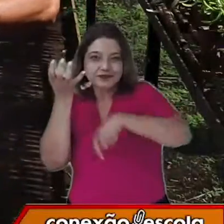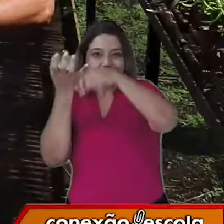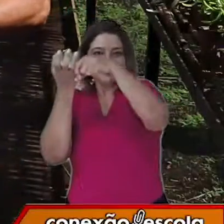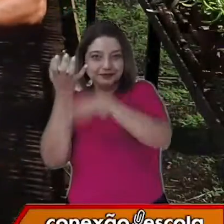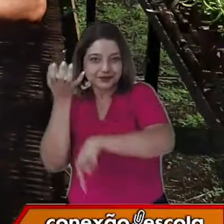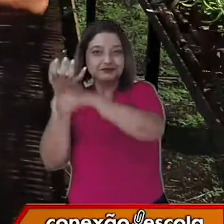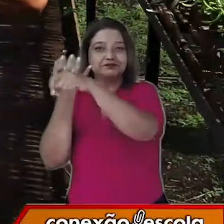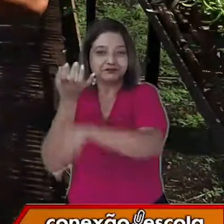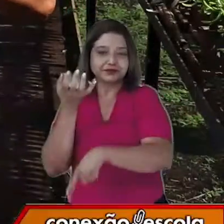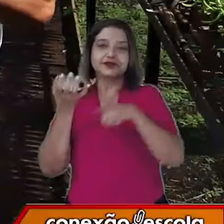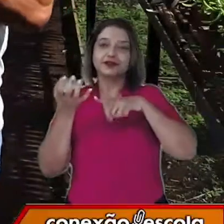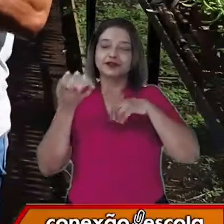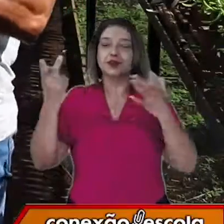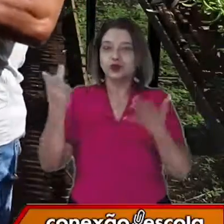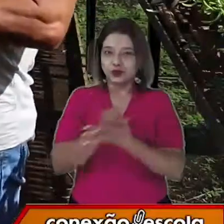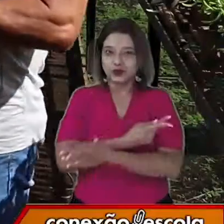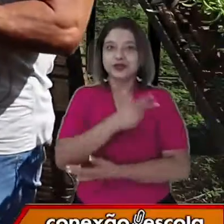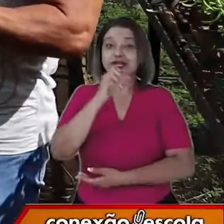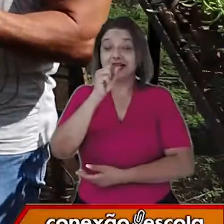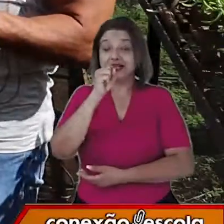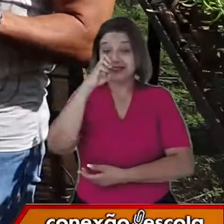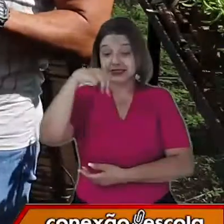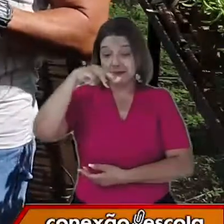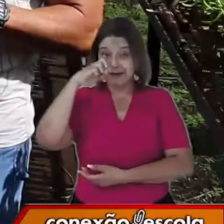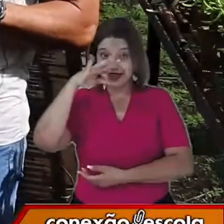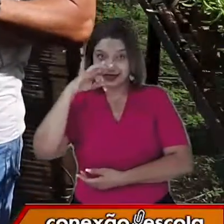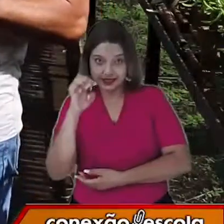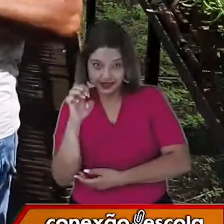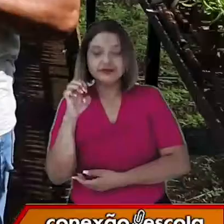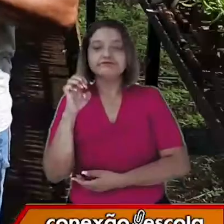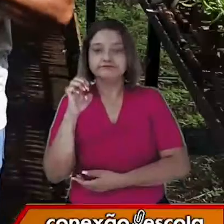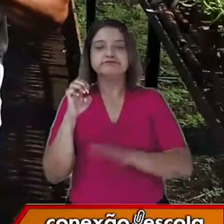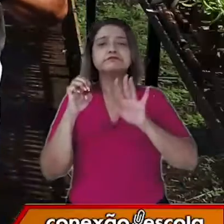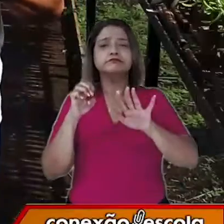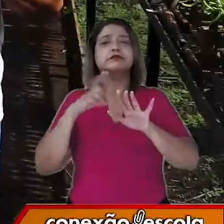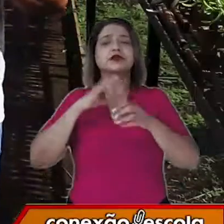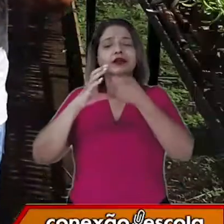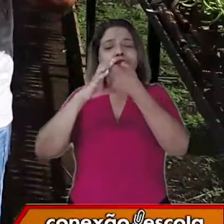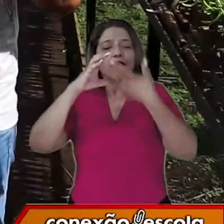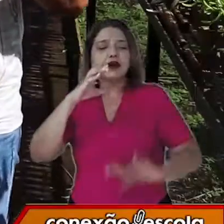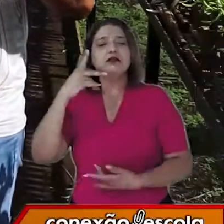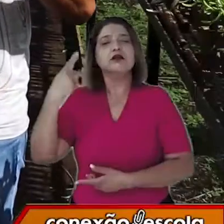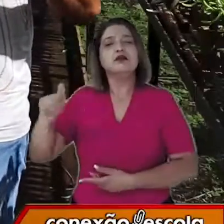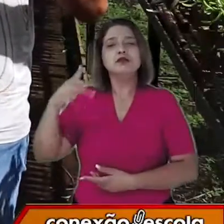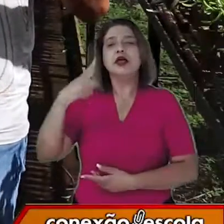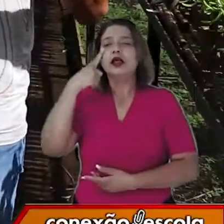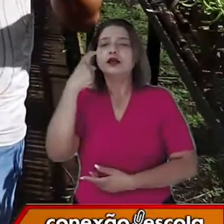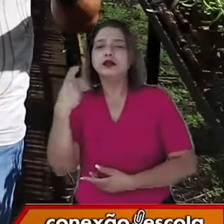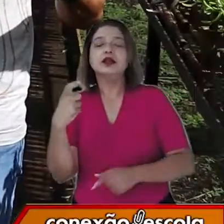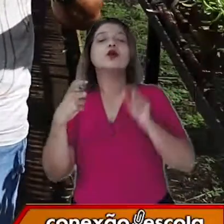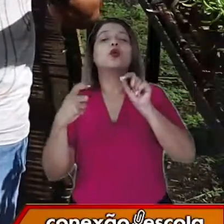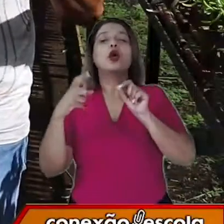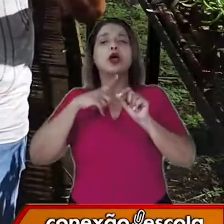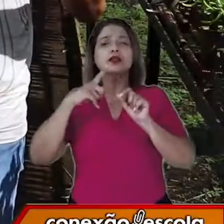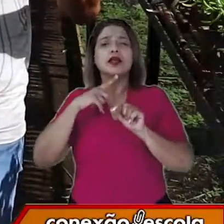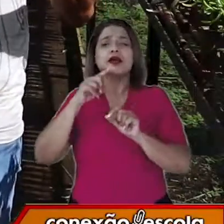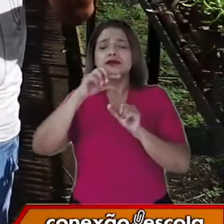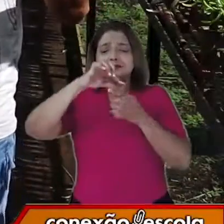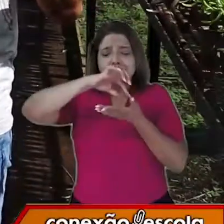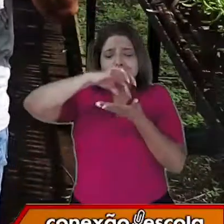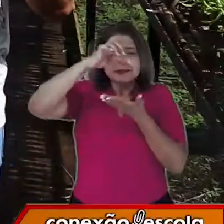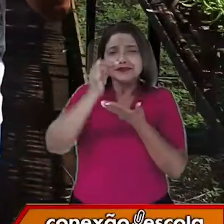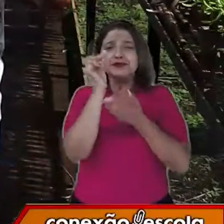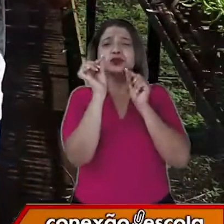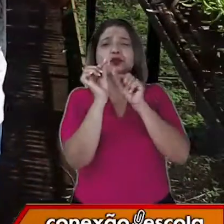produzir sementes. O cerrado ele tem uma característica muito interessante, que são as chamadas sementes aladas. O que são